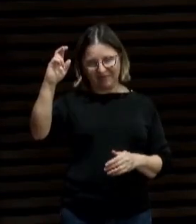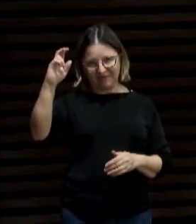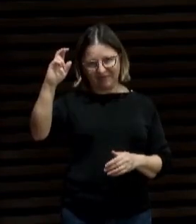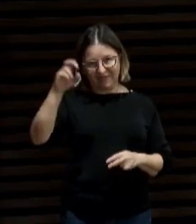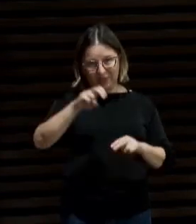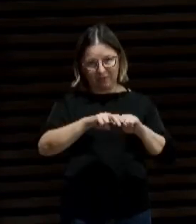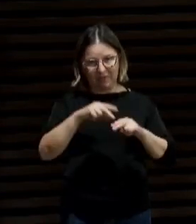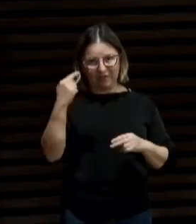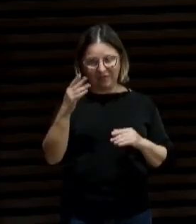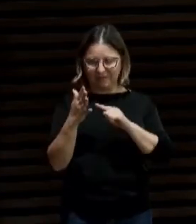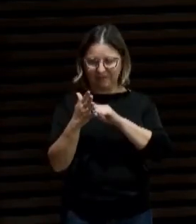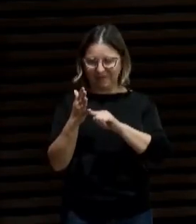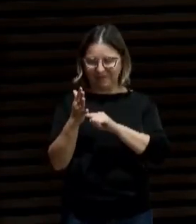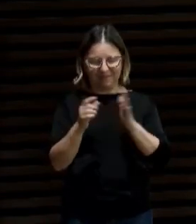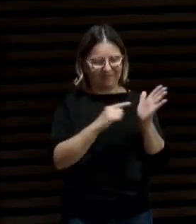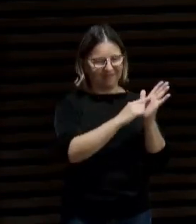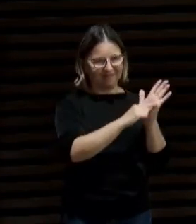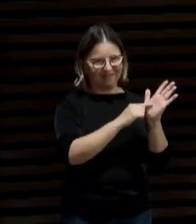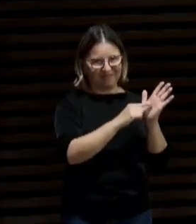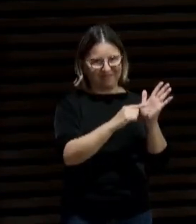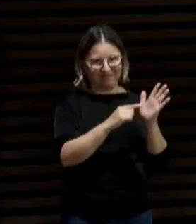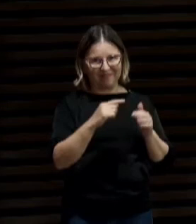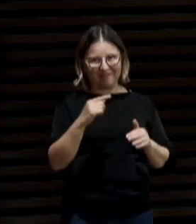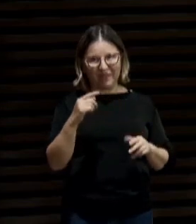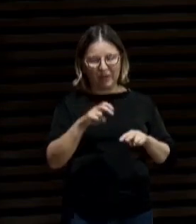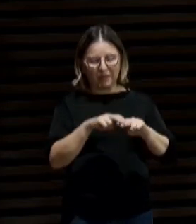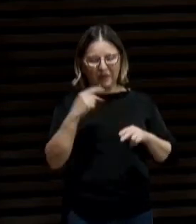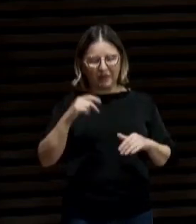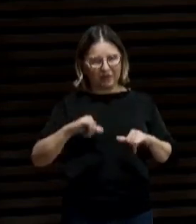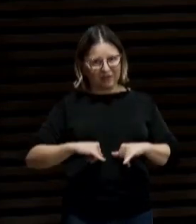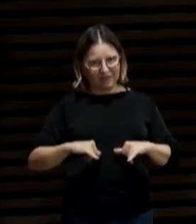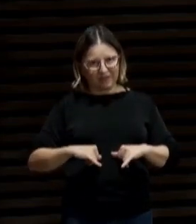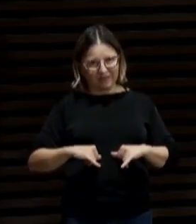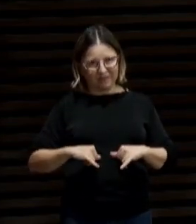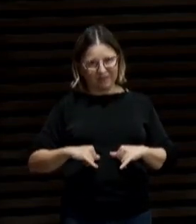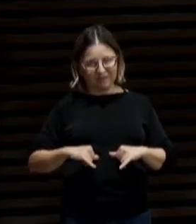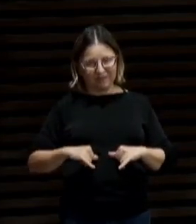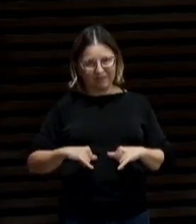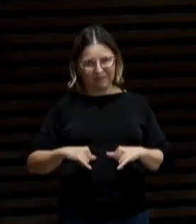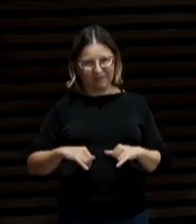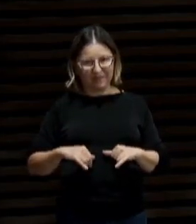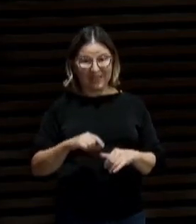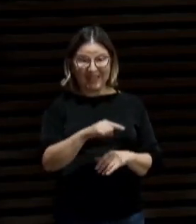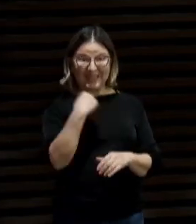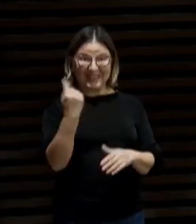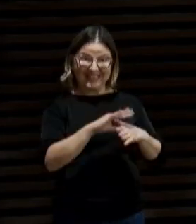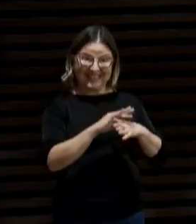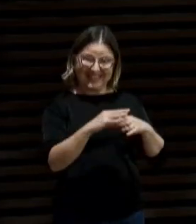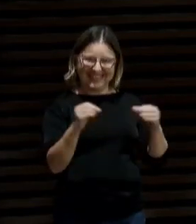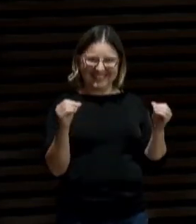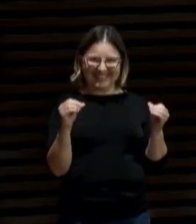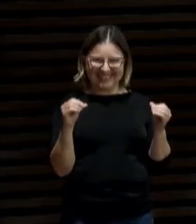E pelas suas pisaduras, pelo seu sofrimento, por causa daquilo que Ele fez, nós fomos sarados.